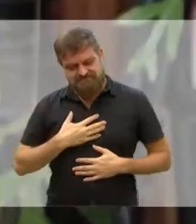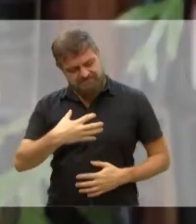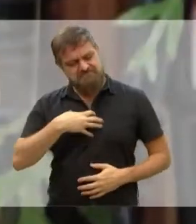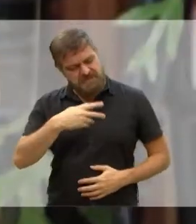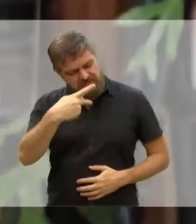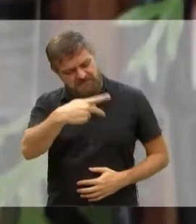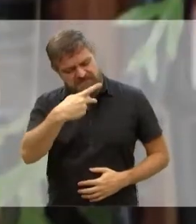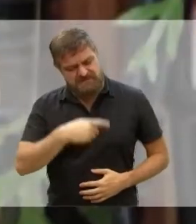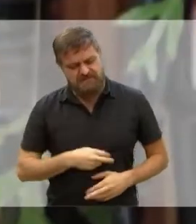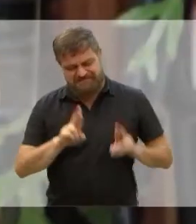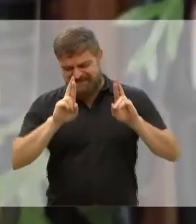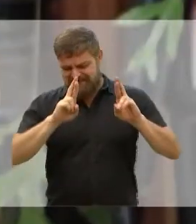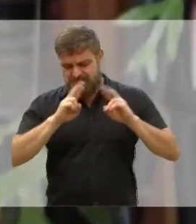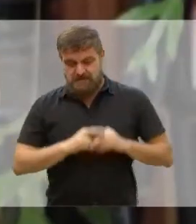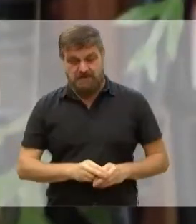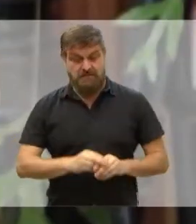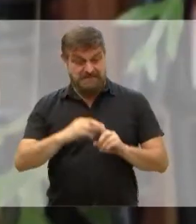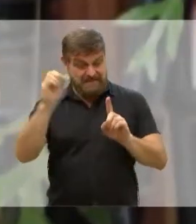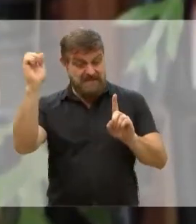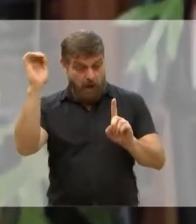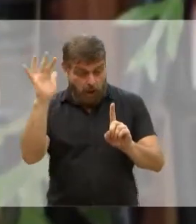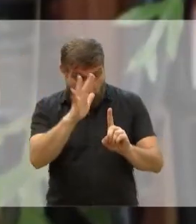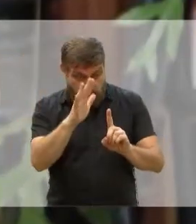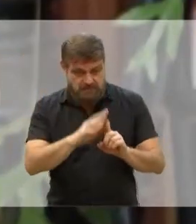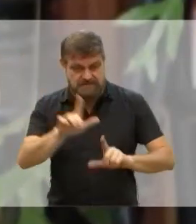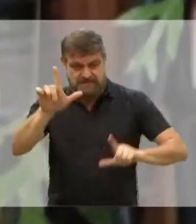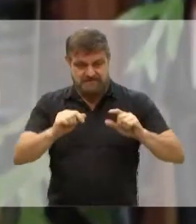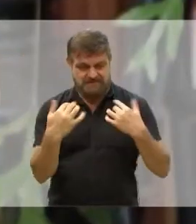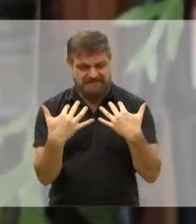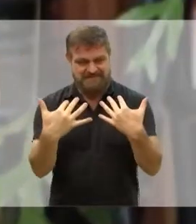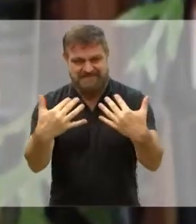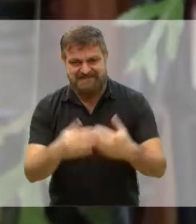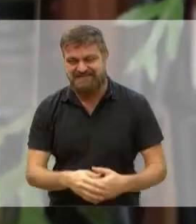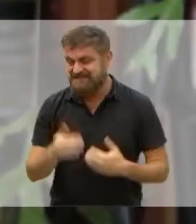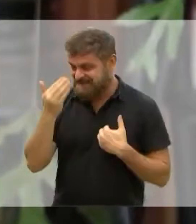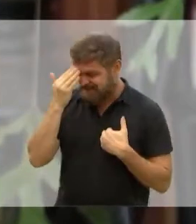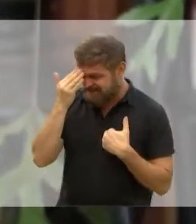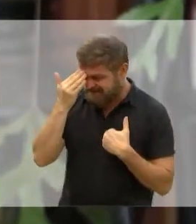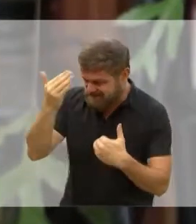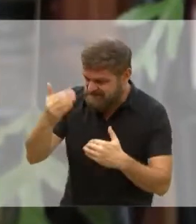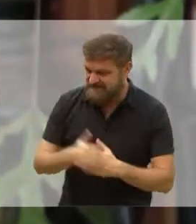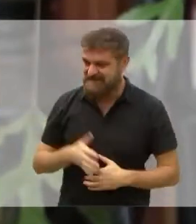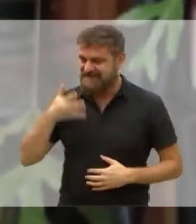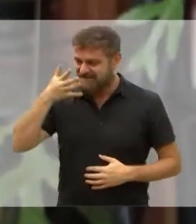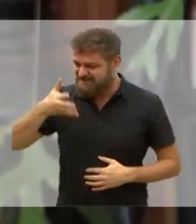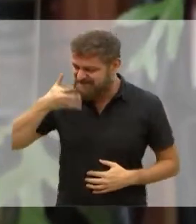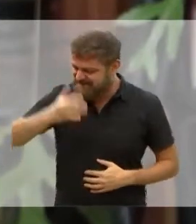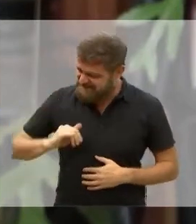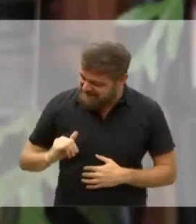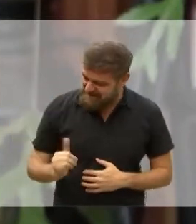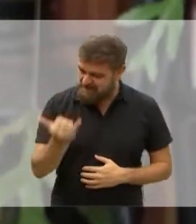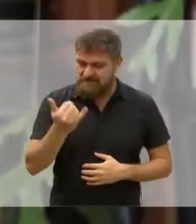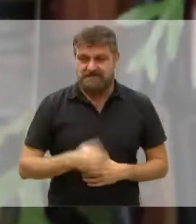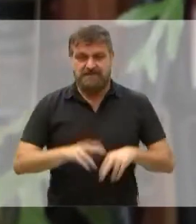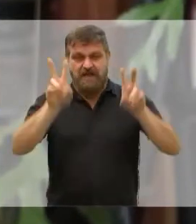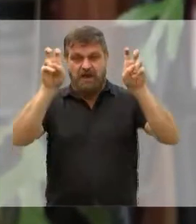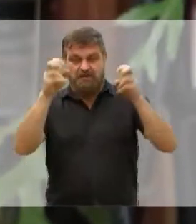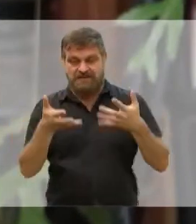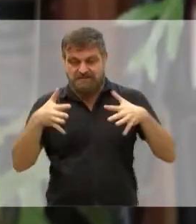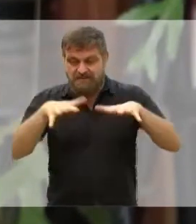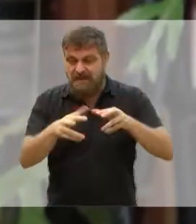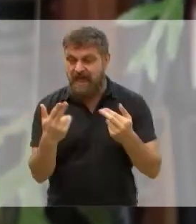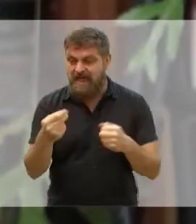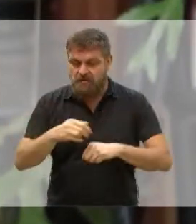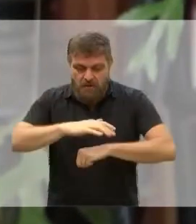postura. Eu espero que você seja a luz e exemplo para quem está nos assistindo. Amém, obrigado pela oportunidade. E falar de inclusão é plantar